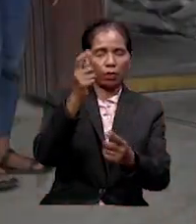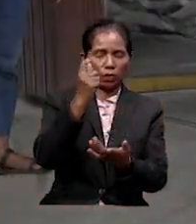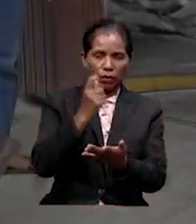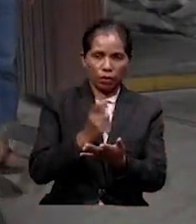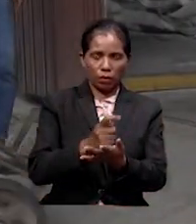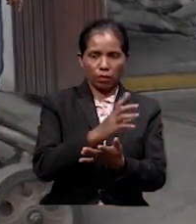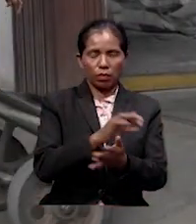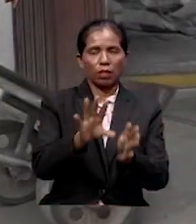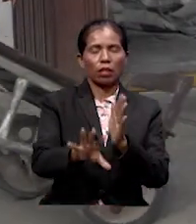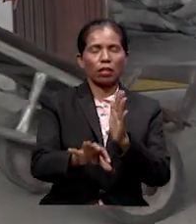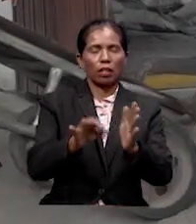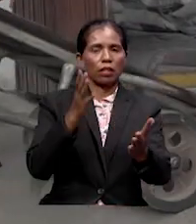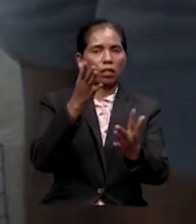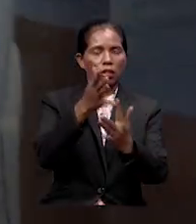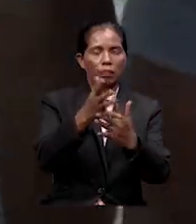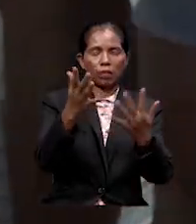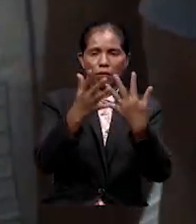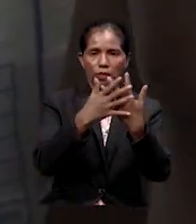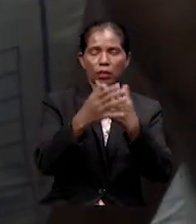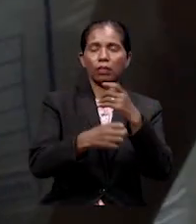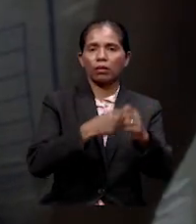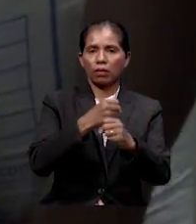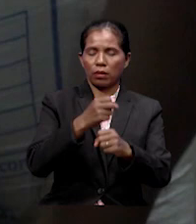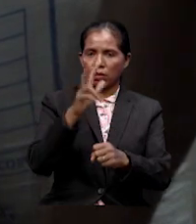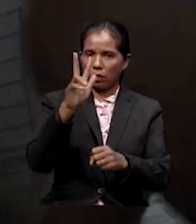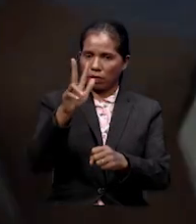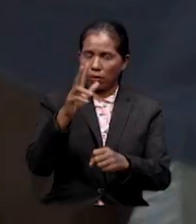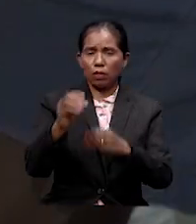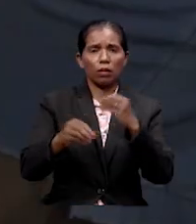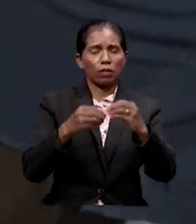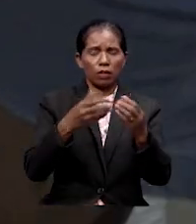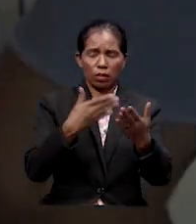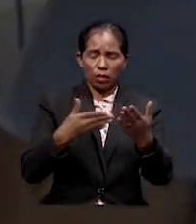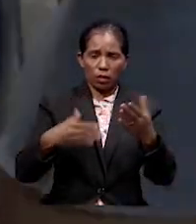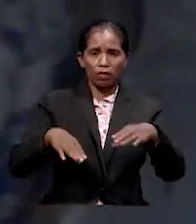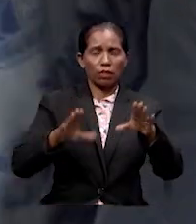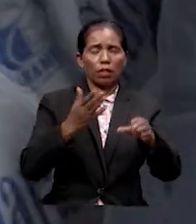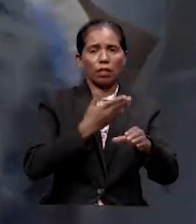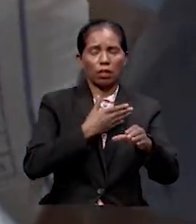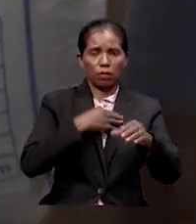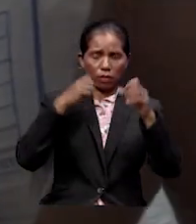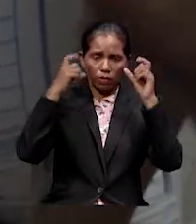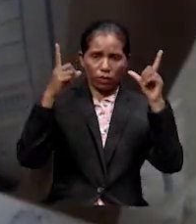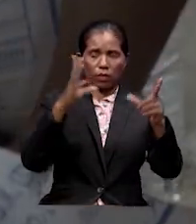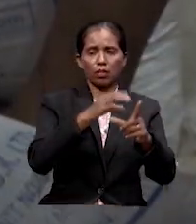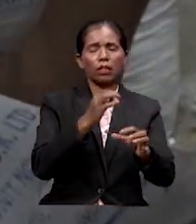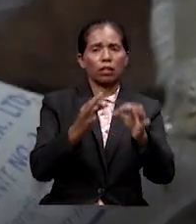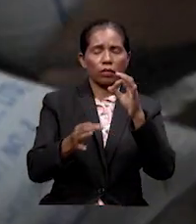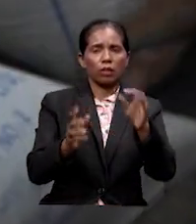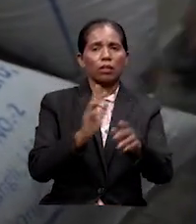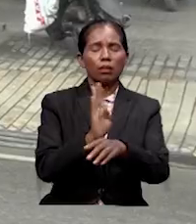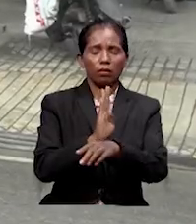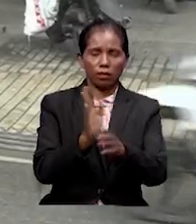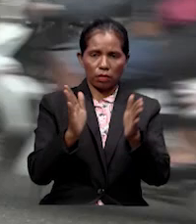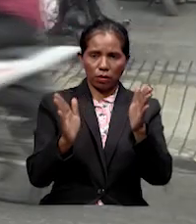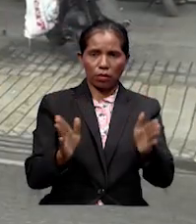se hetan pena tinantolu. Kona ba sasang falling sai de repente ne kari tamba vendedor,